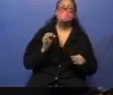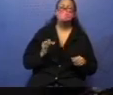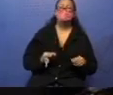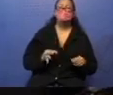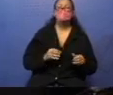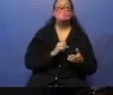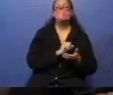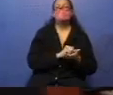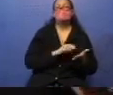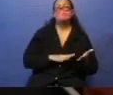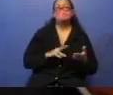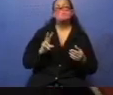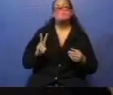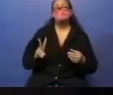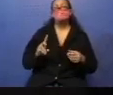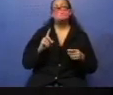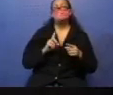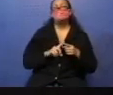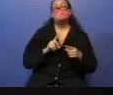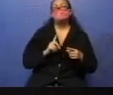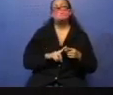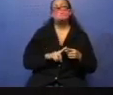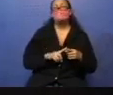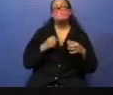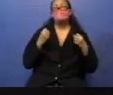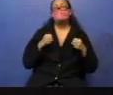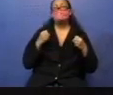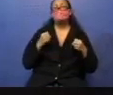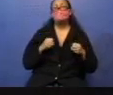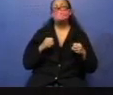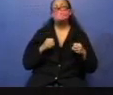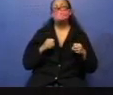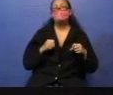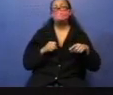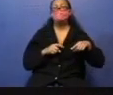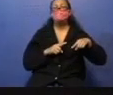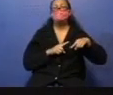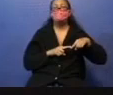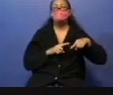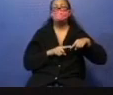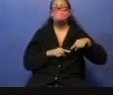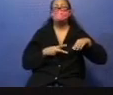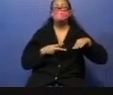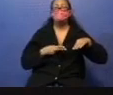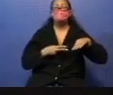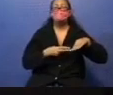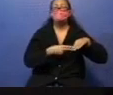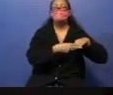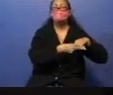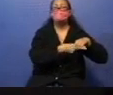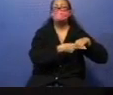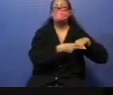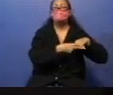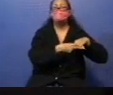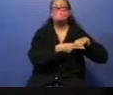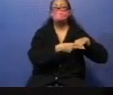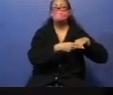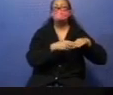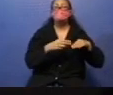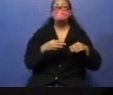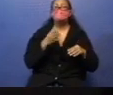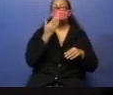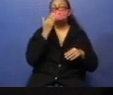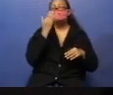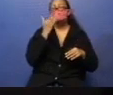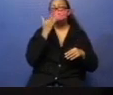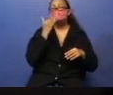Número 2. Por que é necessário que as unhas estejam limpas e cortadas quando se manipula os alimentos? Já